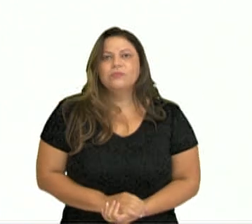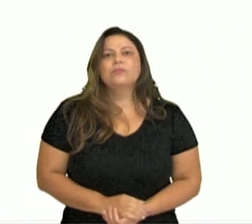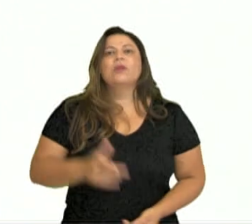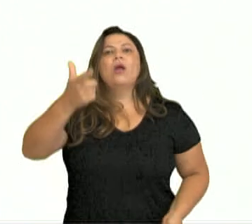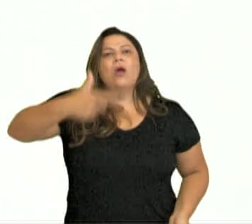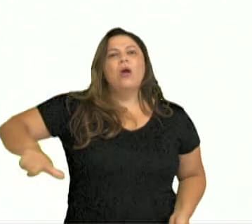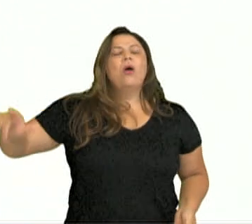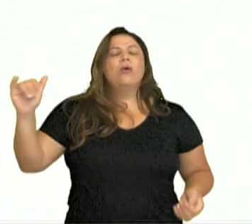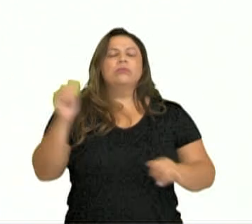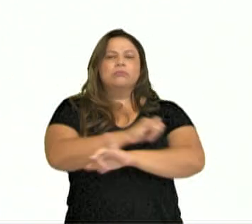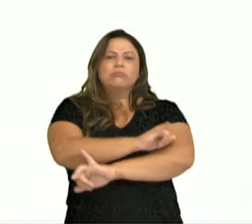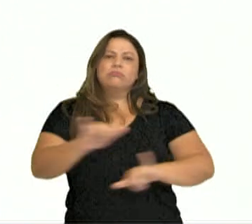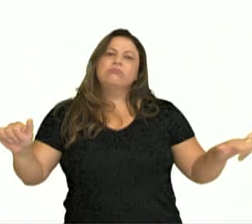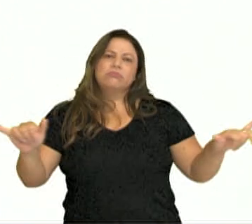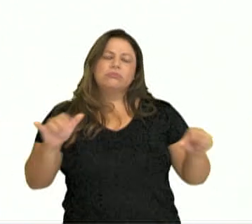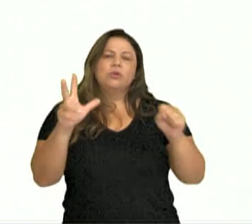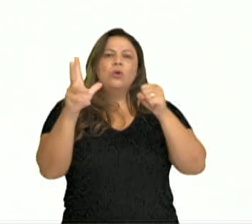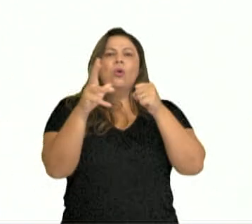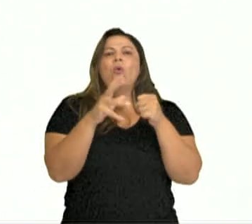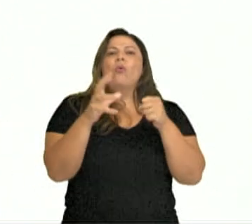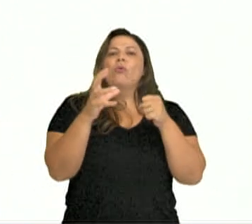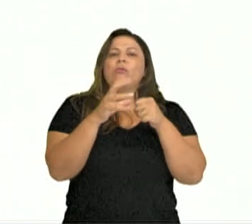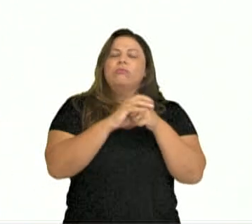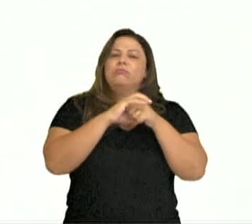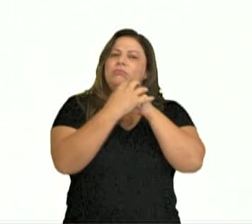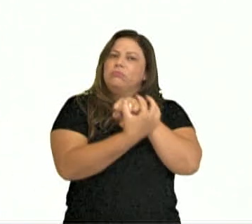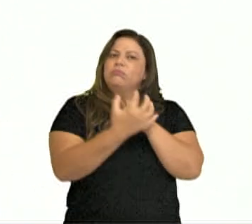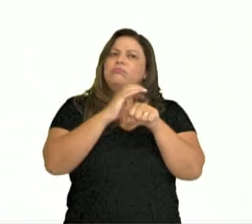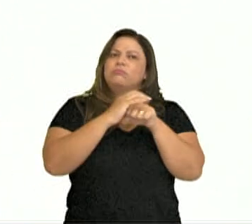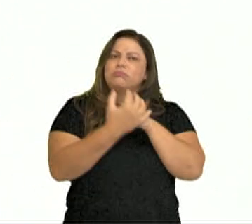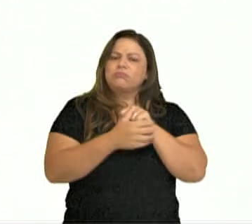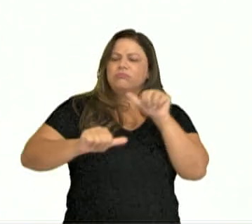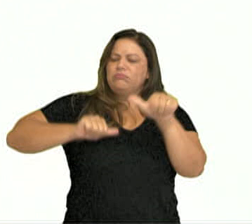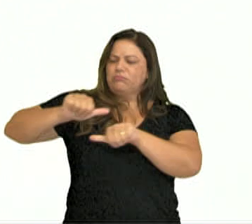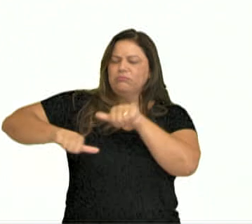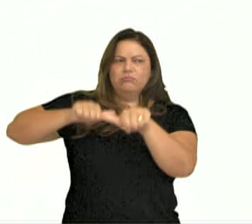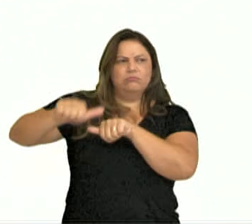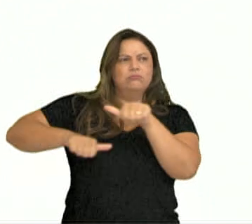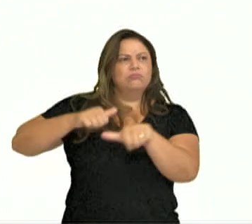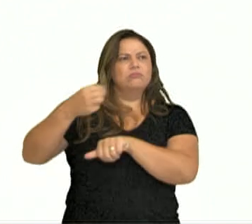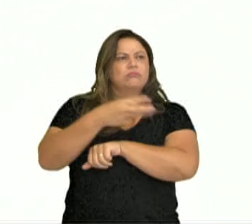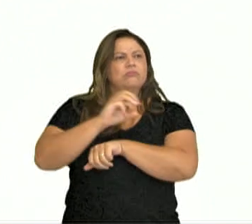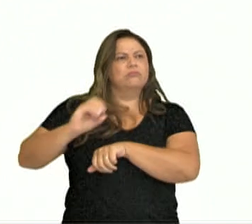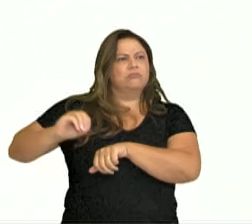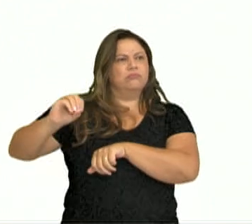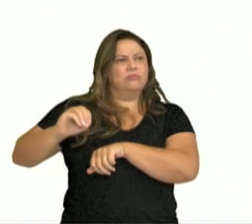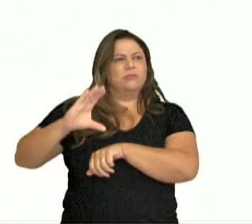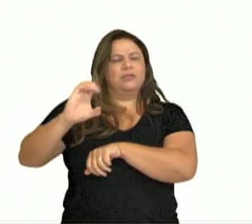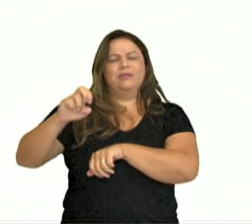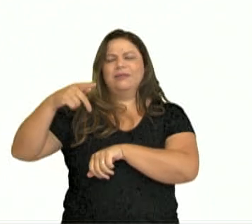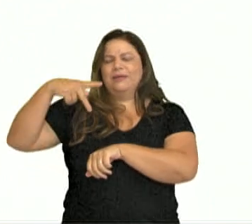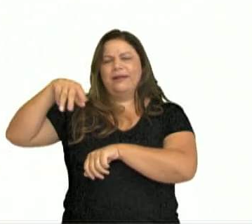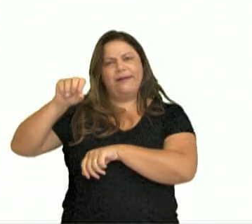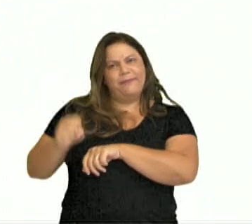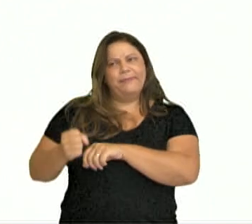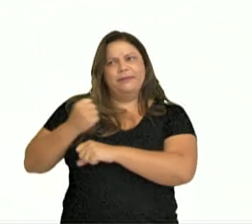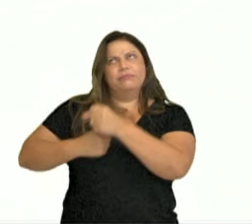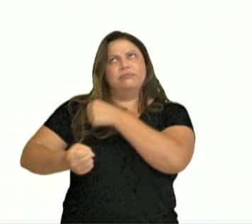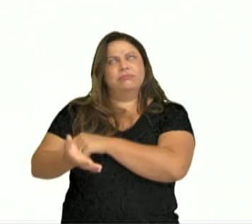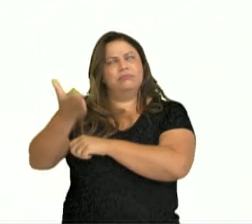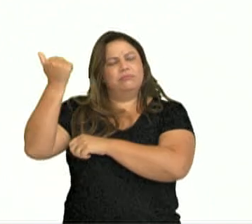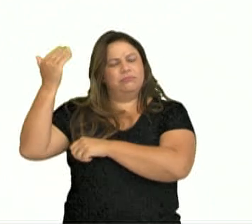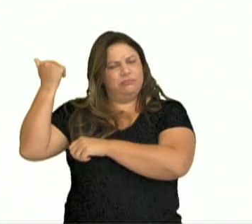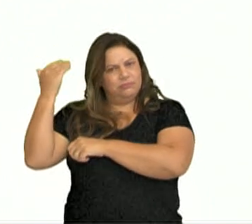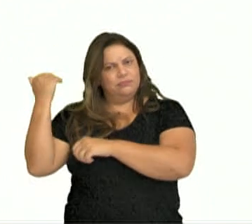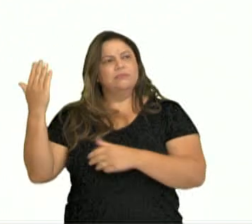aqui. Coronavírus já se transformou em 30 cepas, dizem cientistas chineses. Também lá do ano passado, né? No início do ano